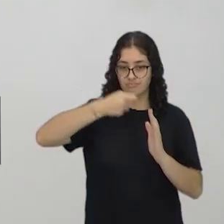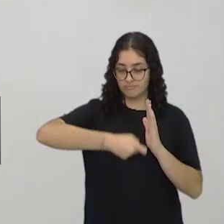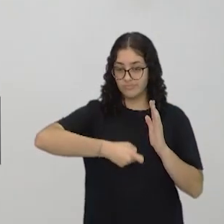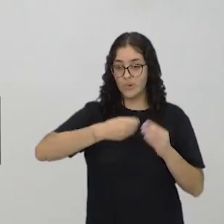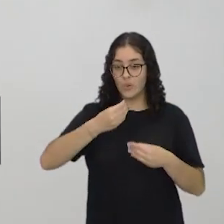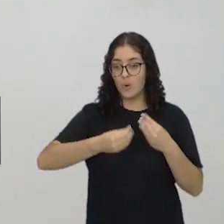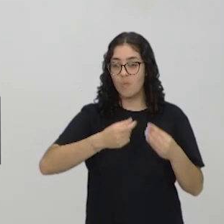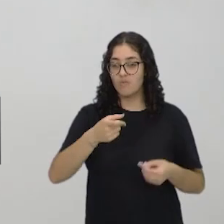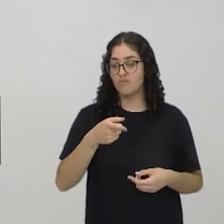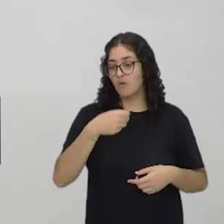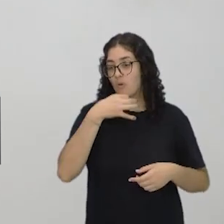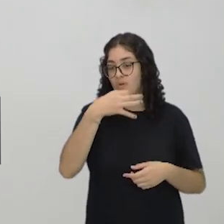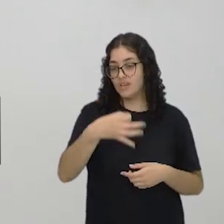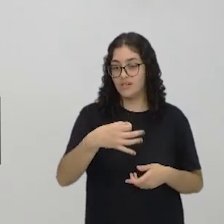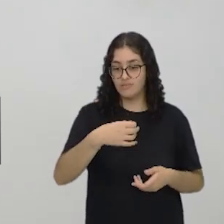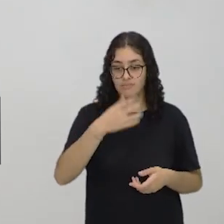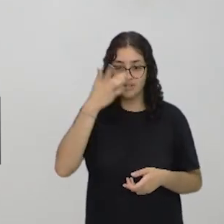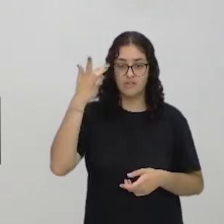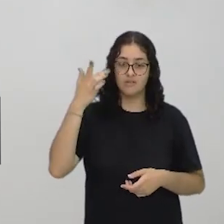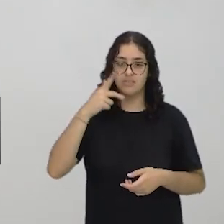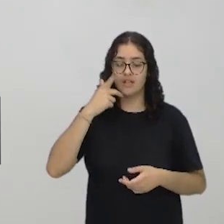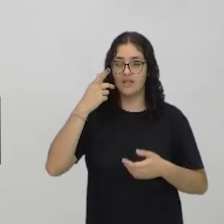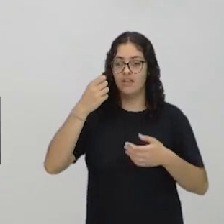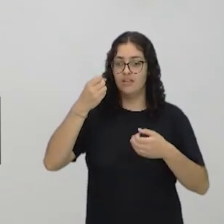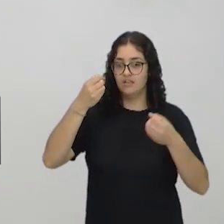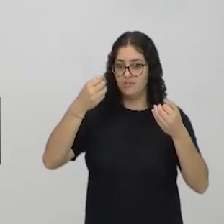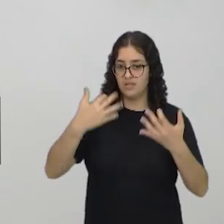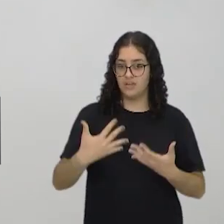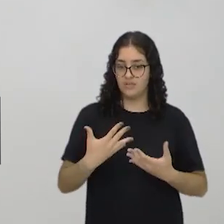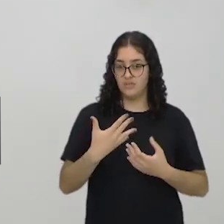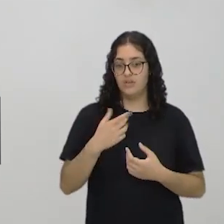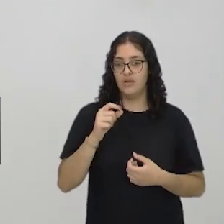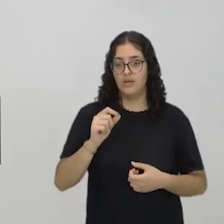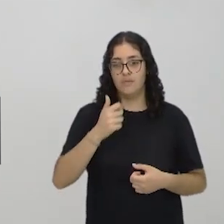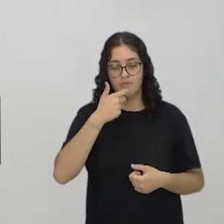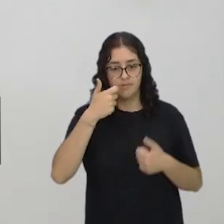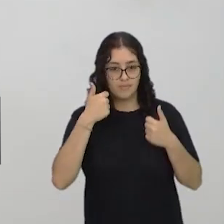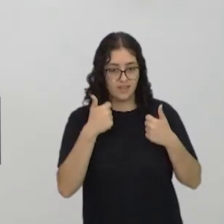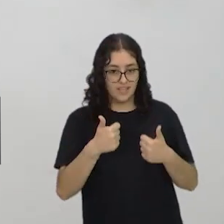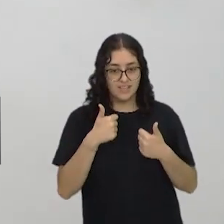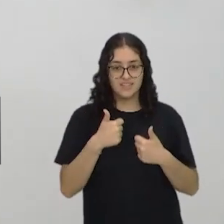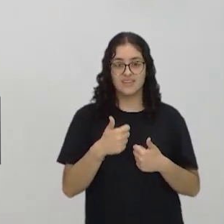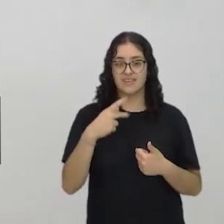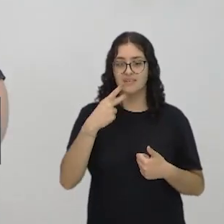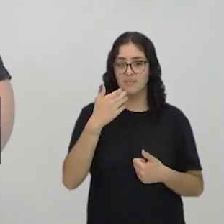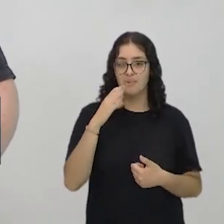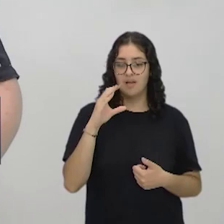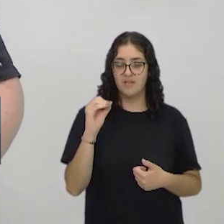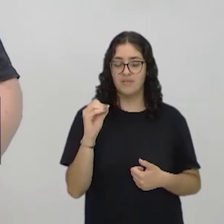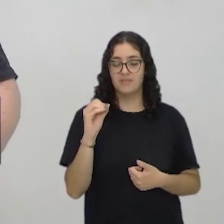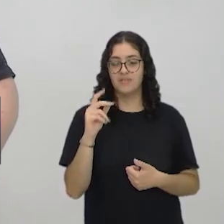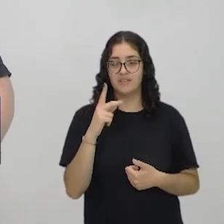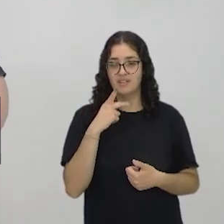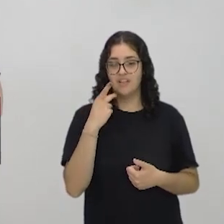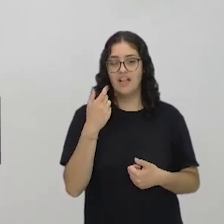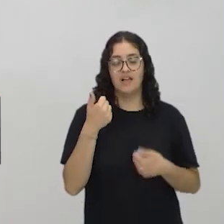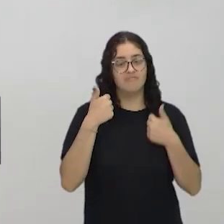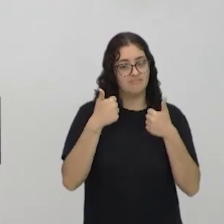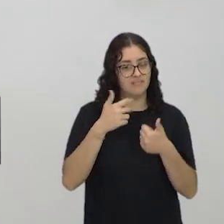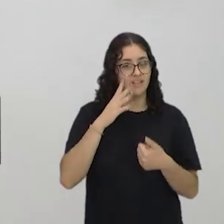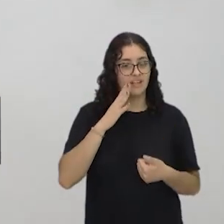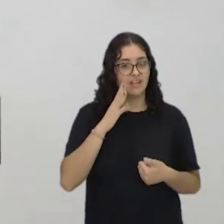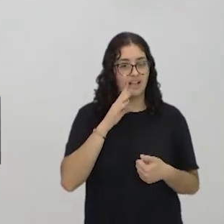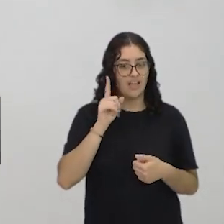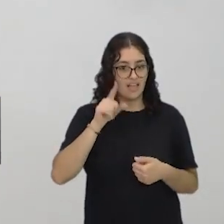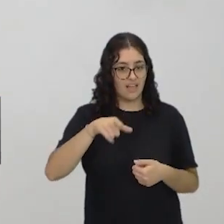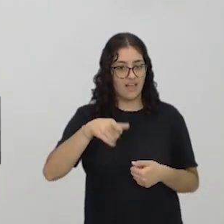que vocês acham? E o pessoal está aqui, ó, falando, o Henrique está falando beleza, o Paulo está aqui, eles estão aqui dando aula legal. Perguntou se é ao